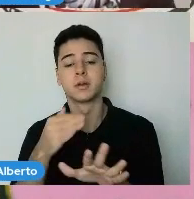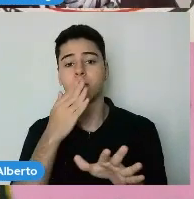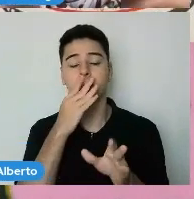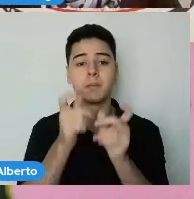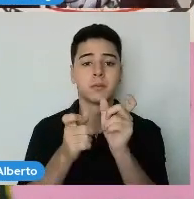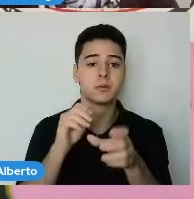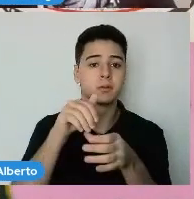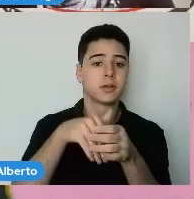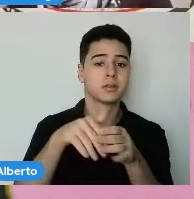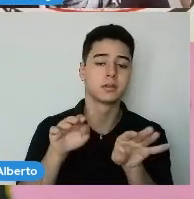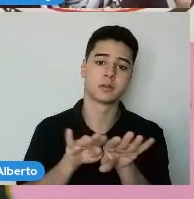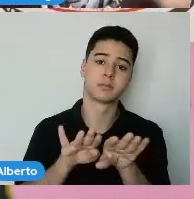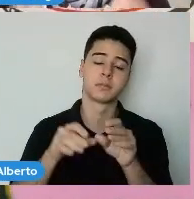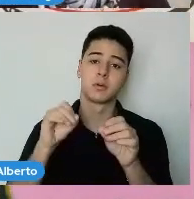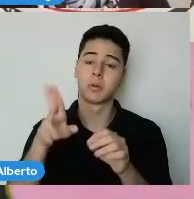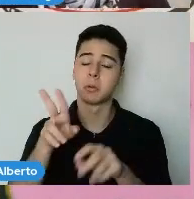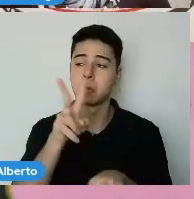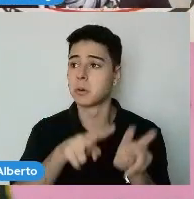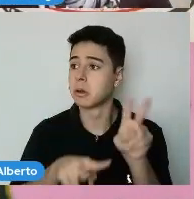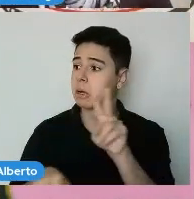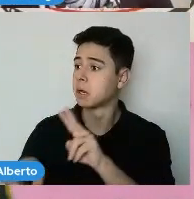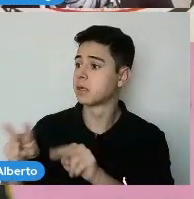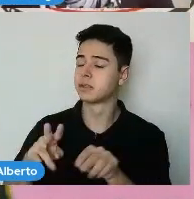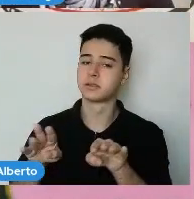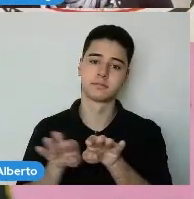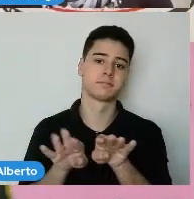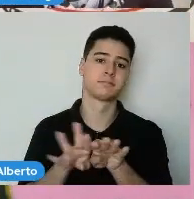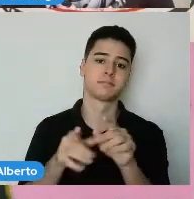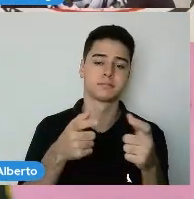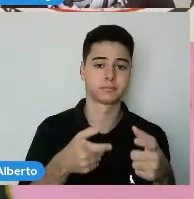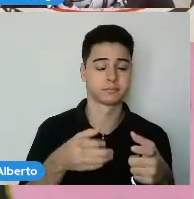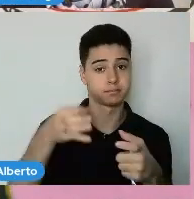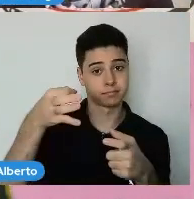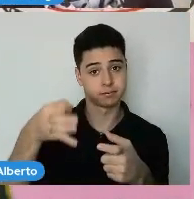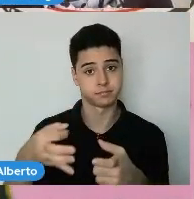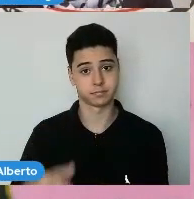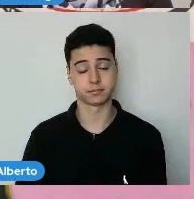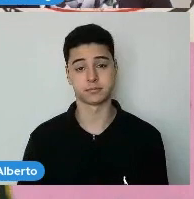dentro ou em quem vai observar aquele espaço, tá?